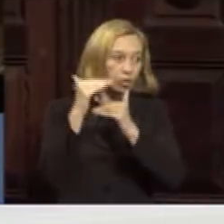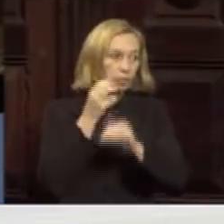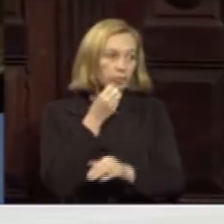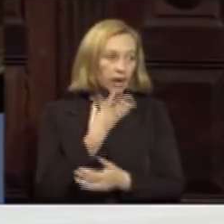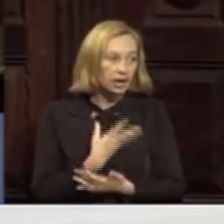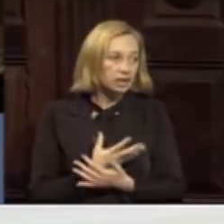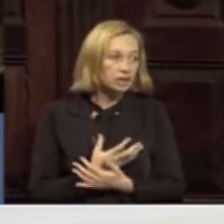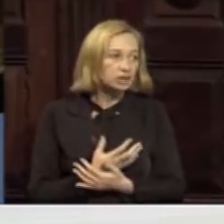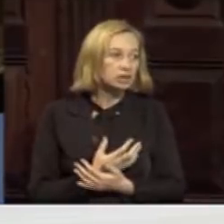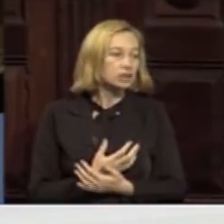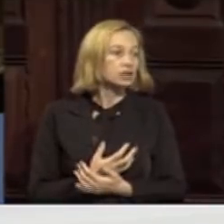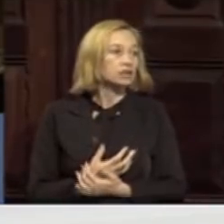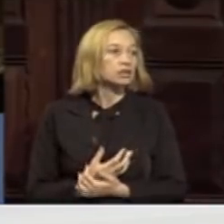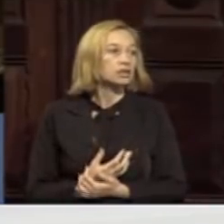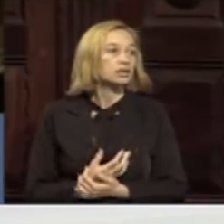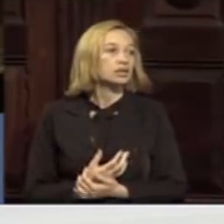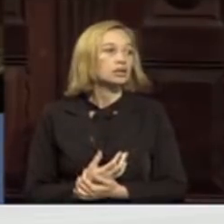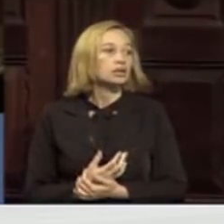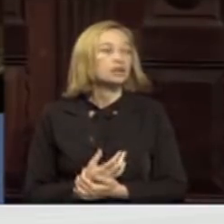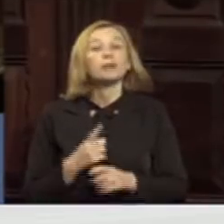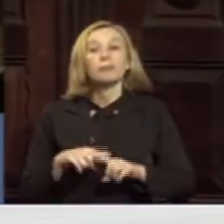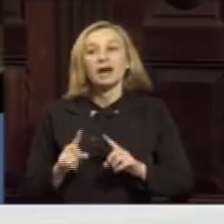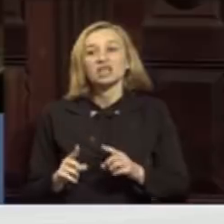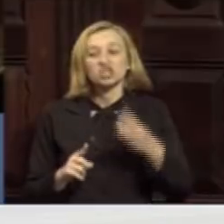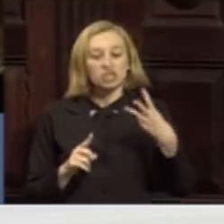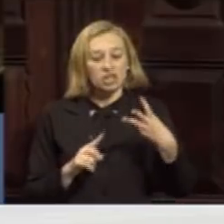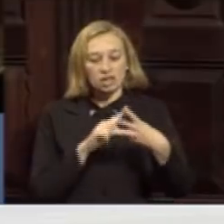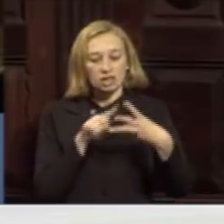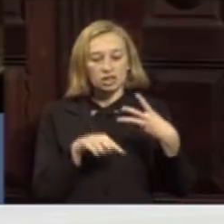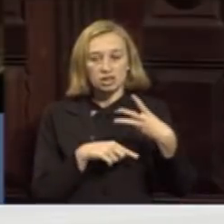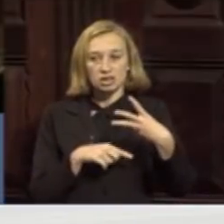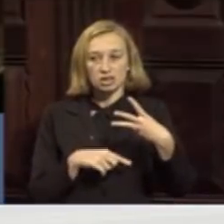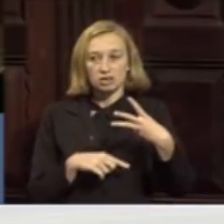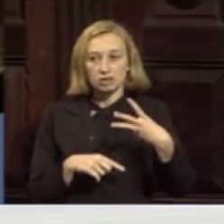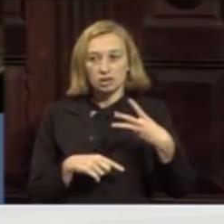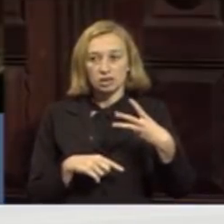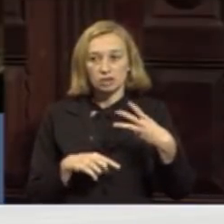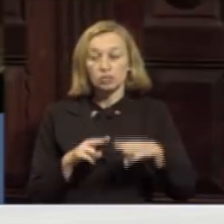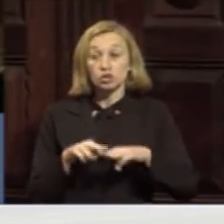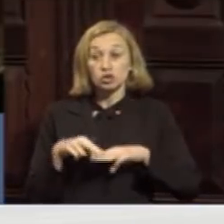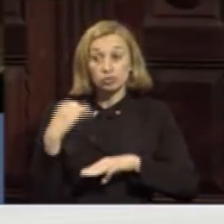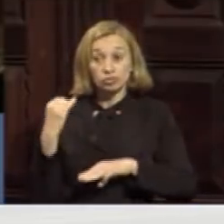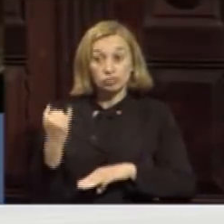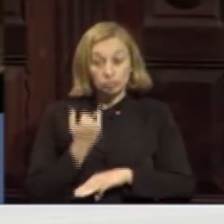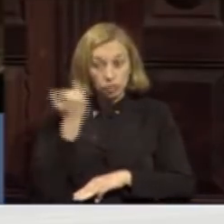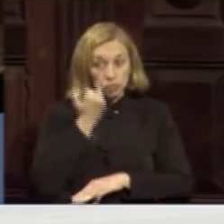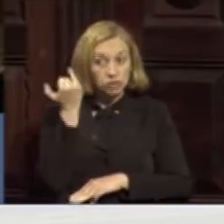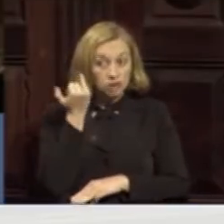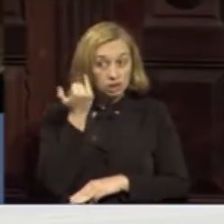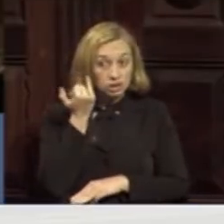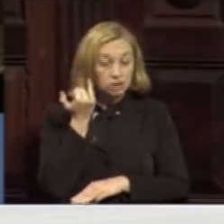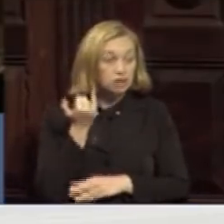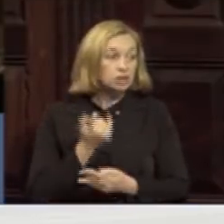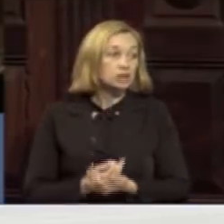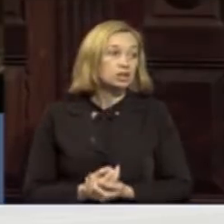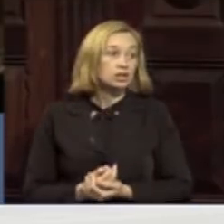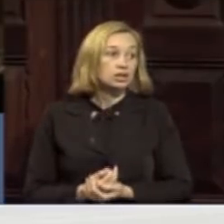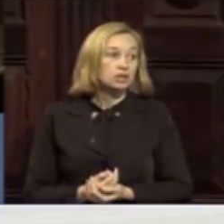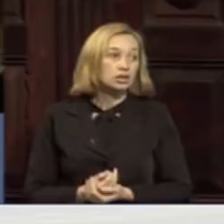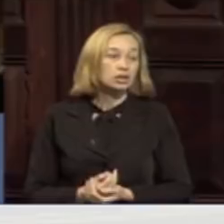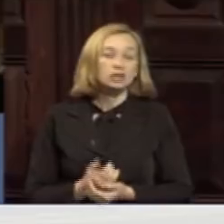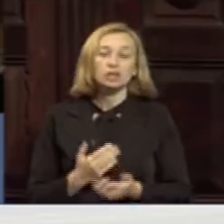ainda vai avançar muito bem, mas há 3 questões importantes que devem ser elucidadas daqui até a